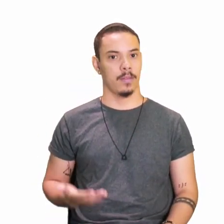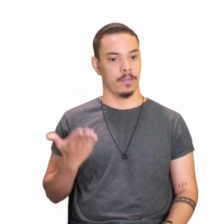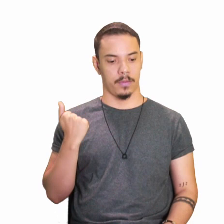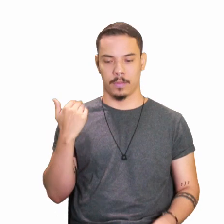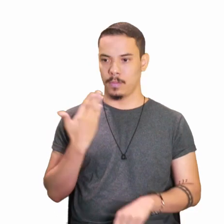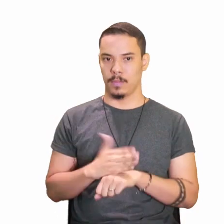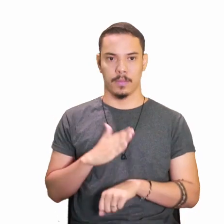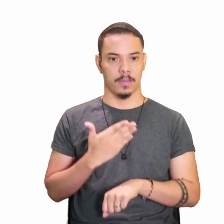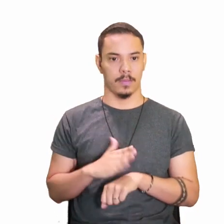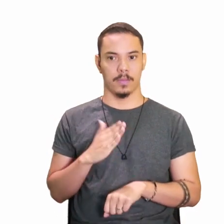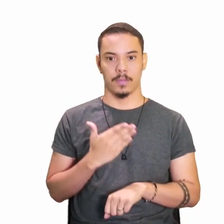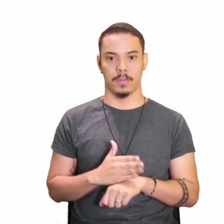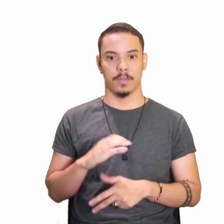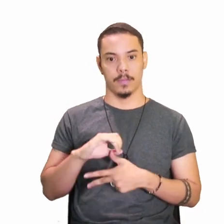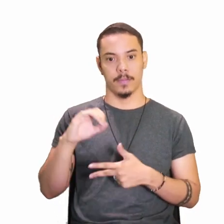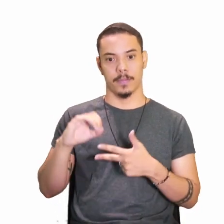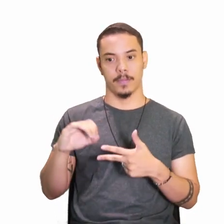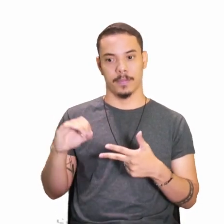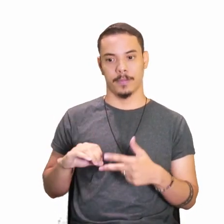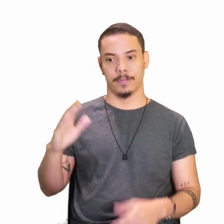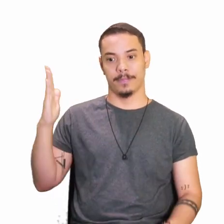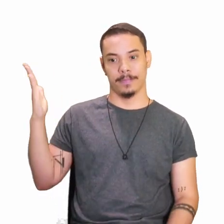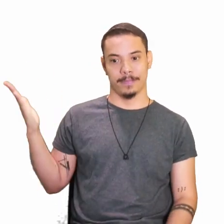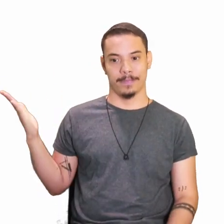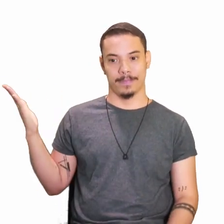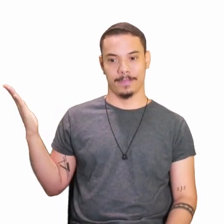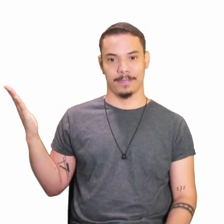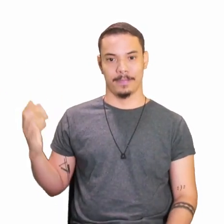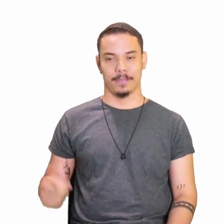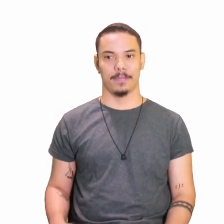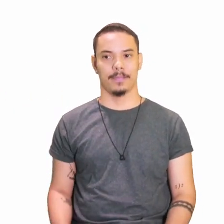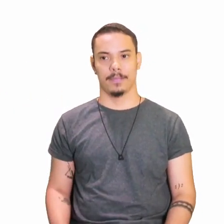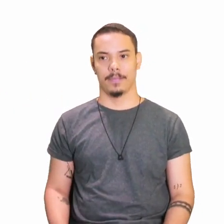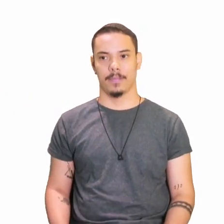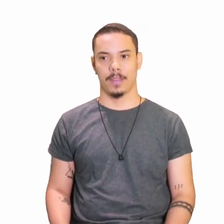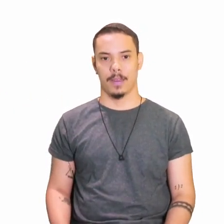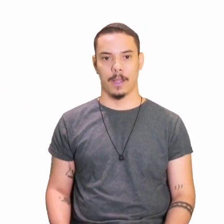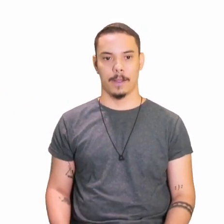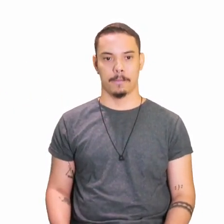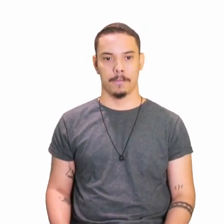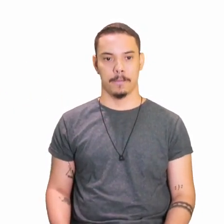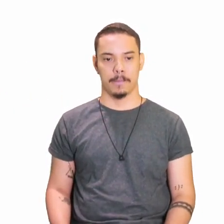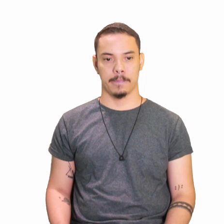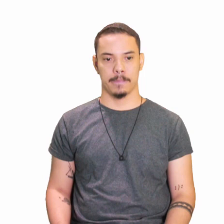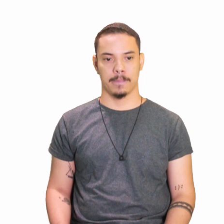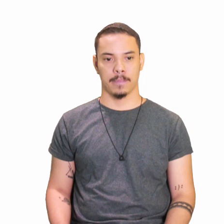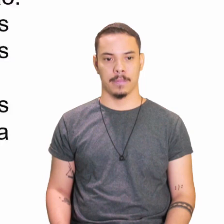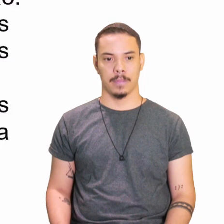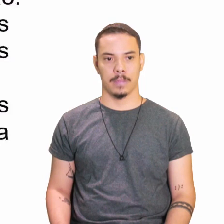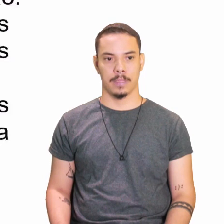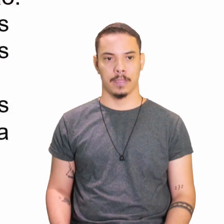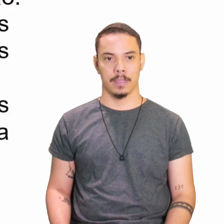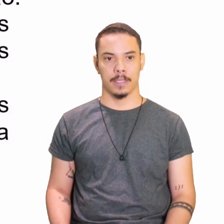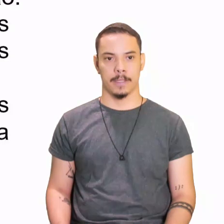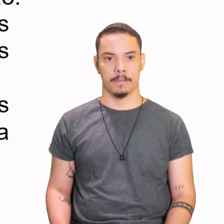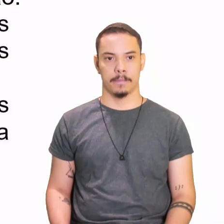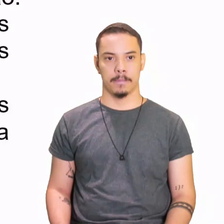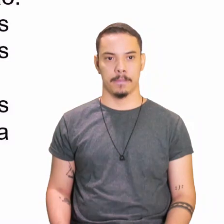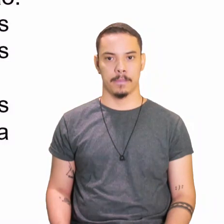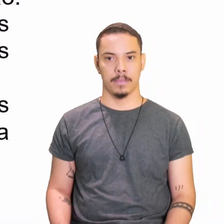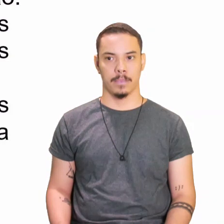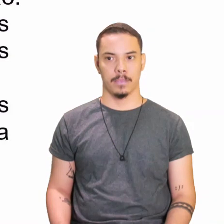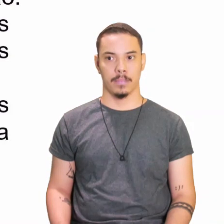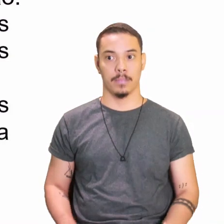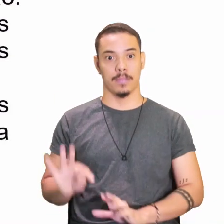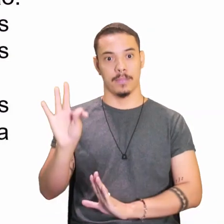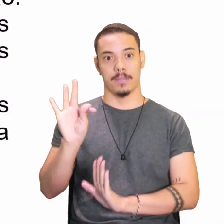é o se liga no ENEM olha aqui para vocês amado olha